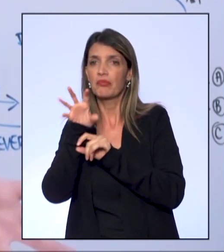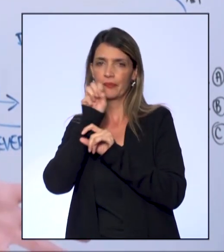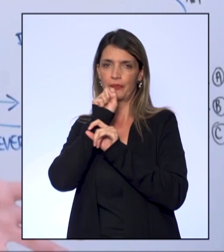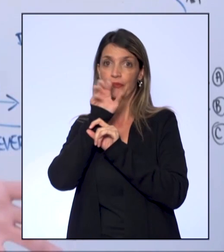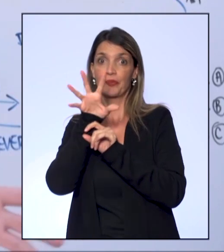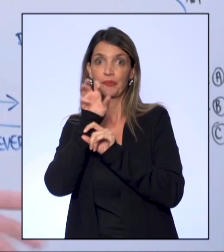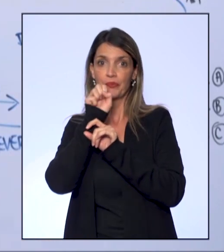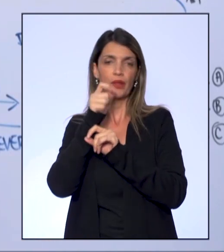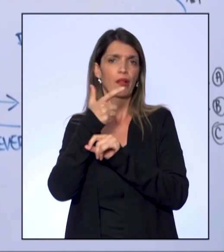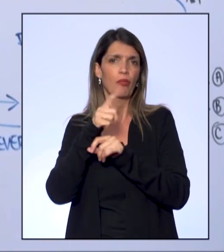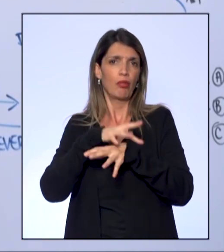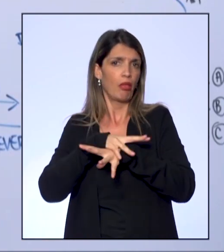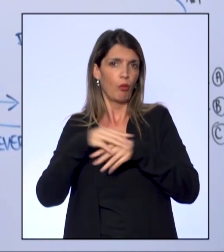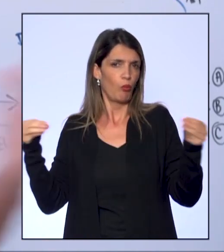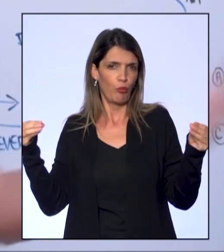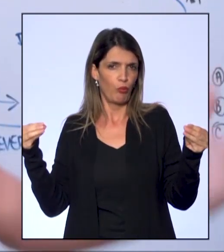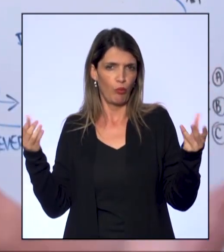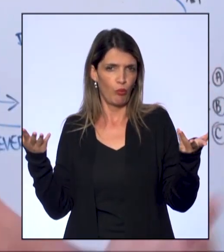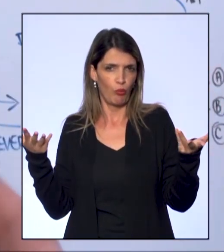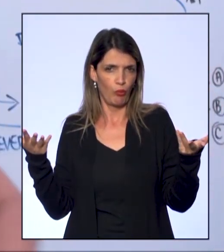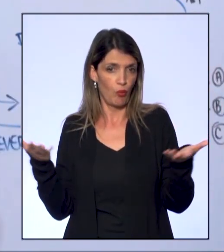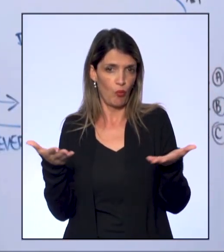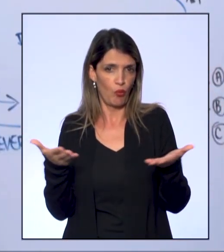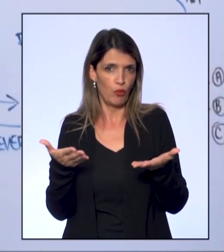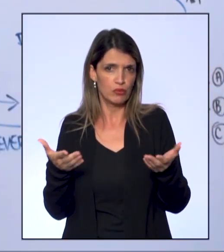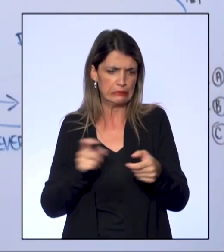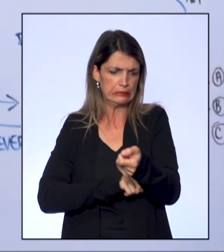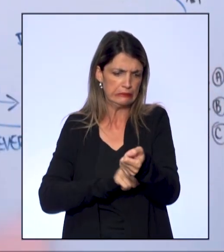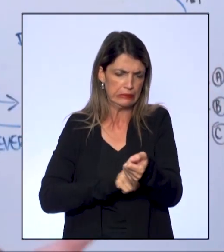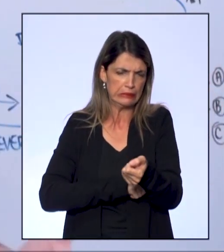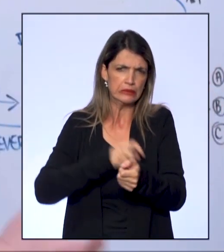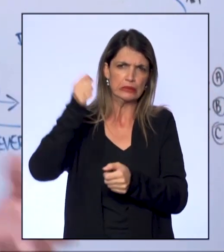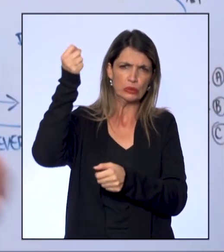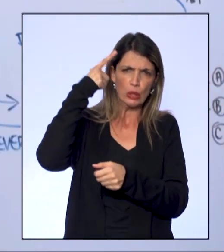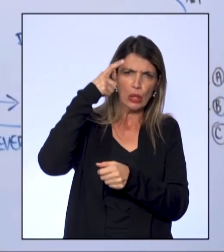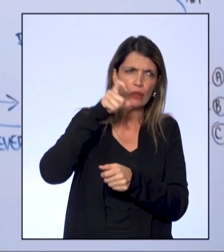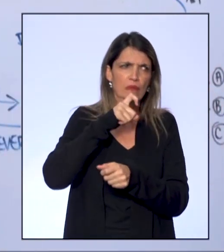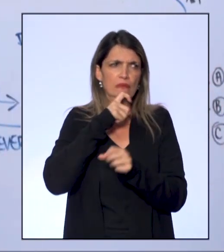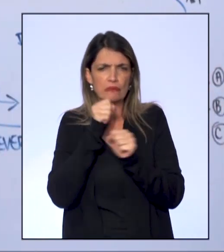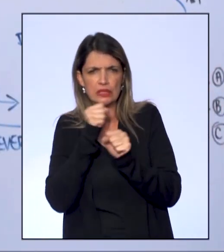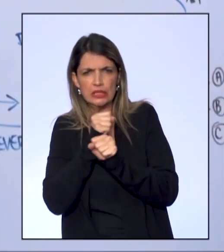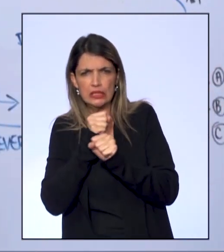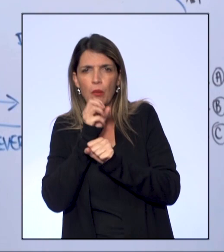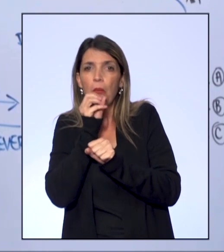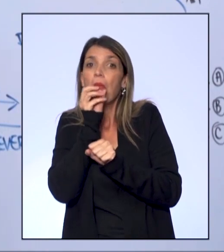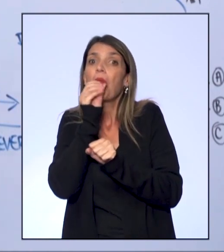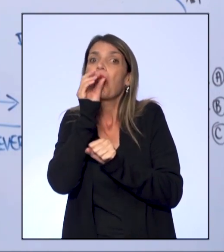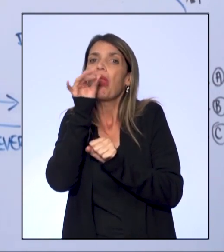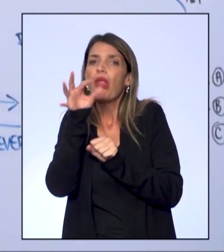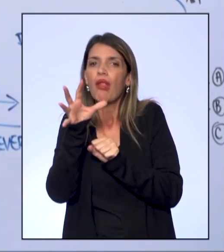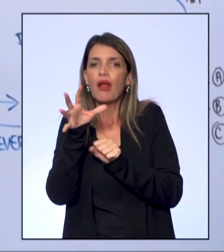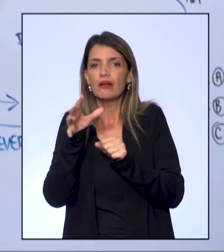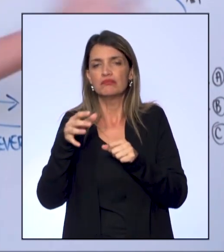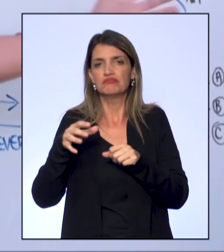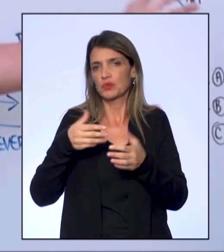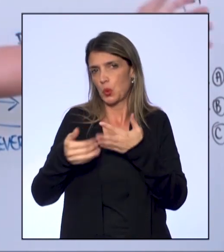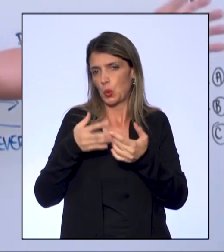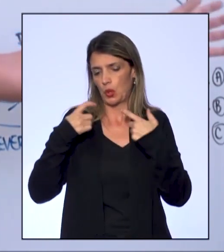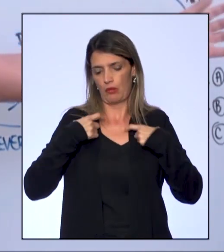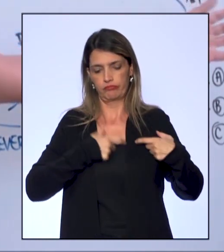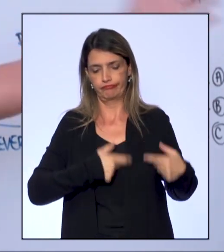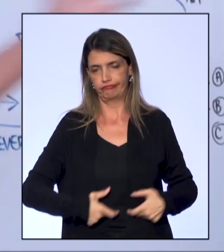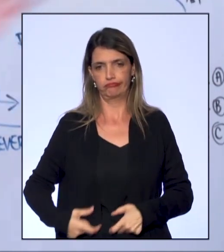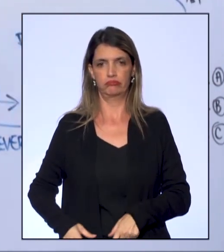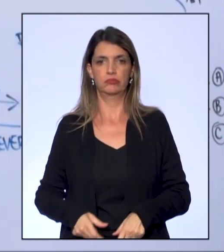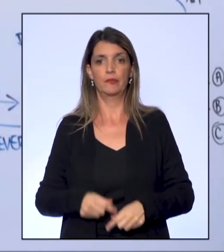tem cura hoje a herpes. Geralmente quando ela está estressada, quando pega muito sol, está muito frio. Por que isso acontece? Porque tem momentos da herpes que ela está no ciclo